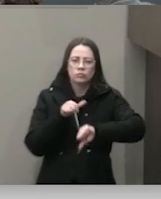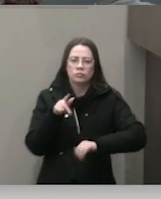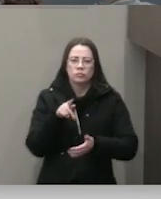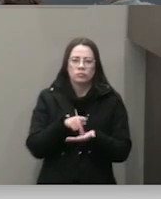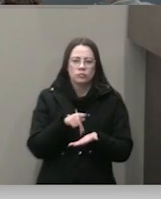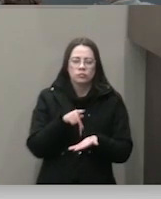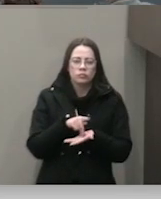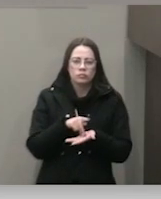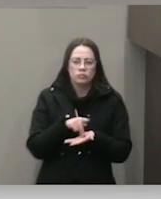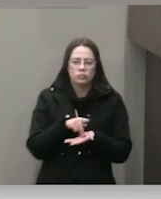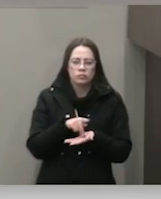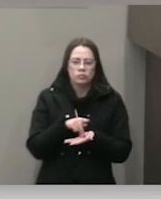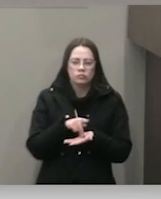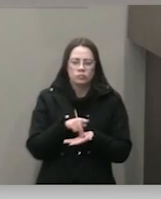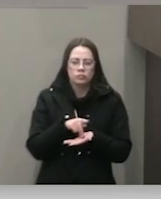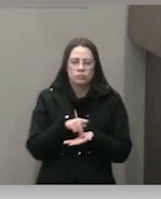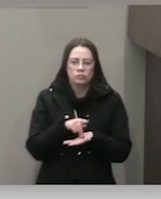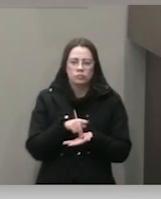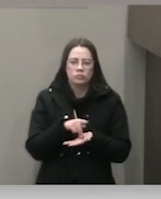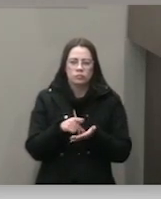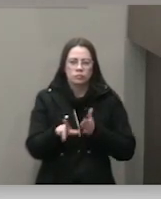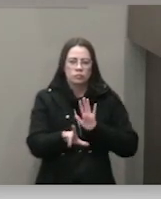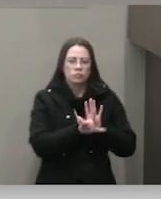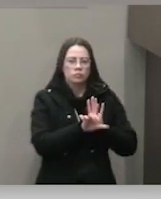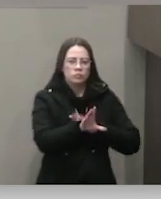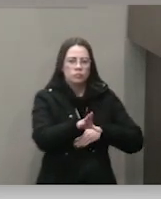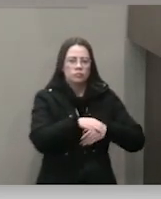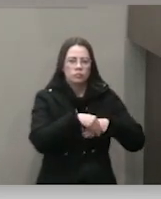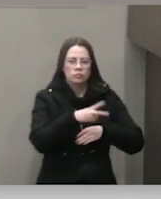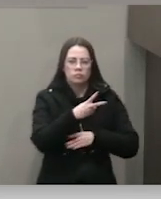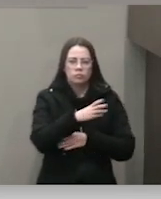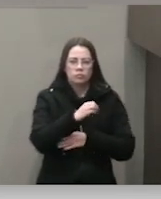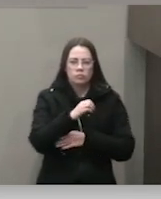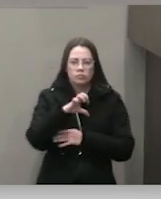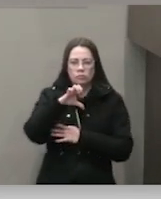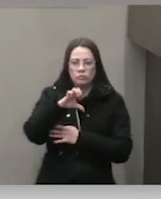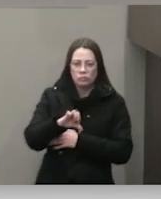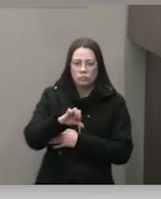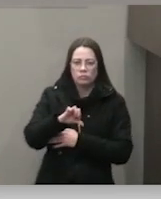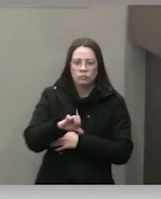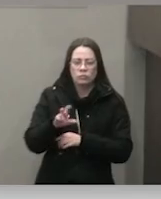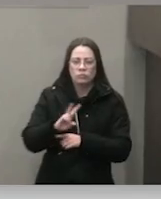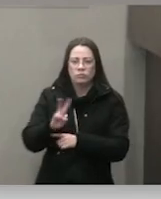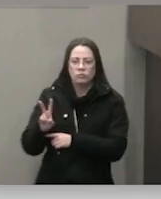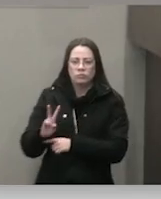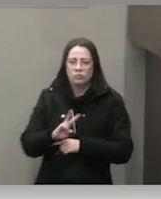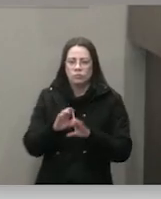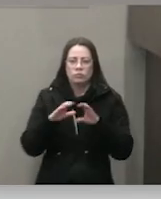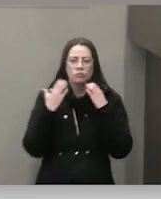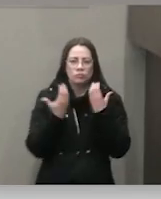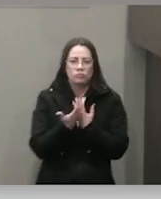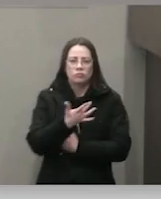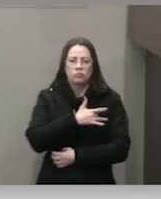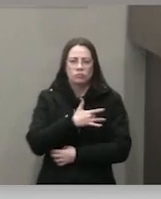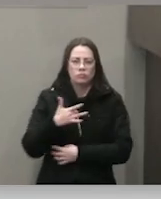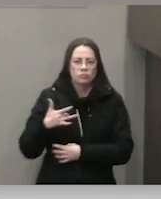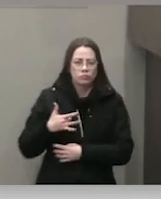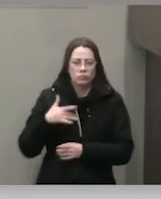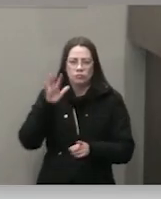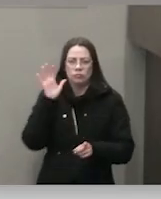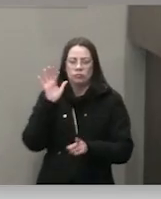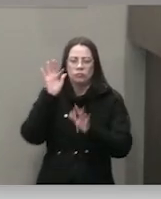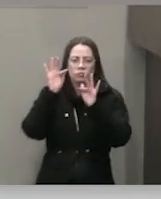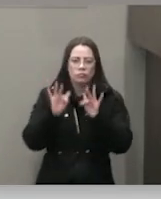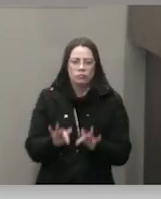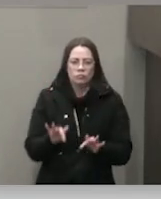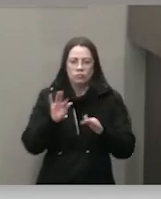verdade, o dispositivo da lei complementar de 2009 sobre os agentes comunitários de saúde e agente de combate a